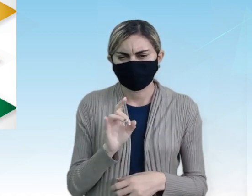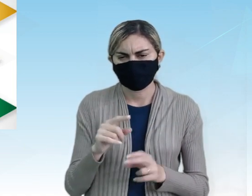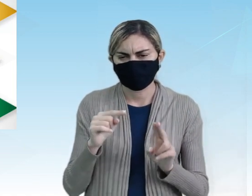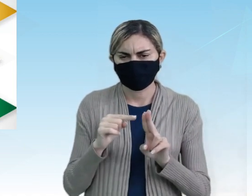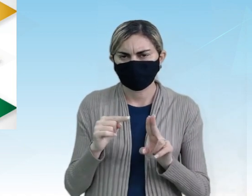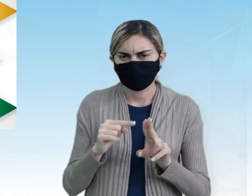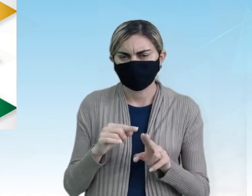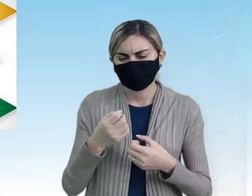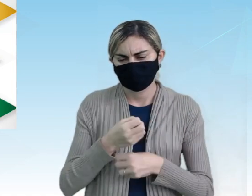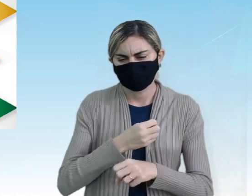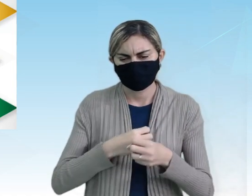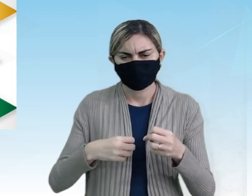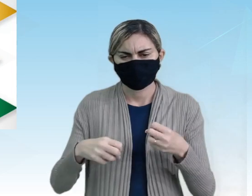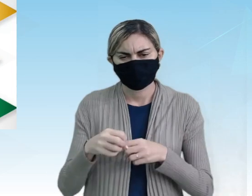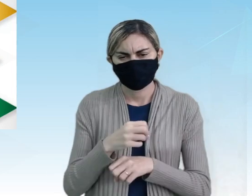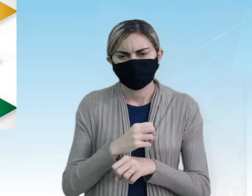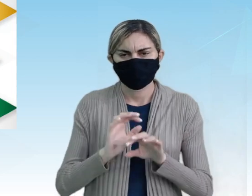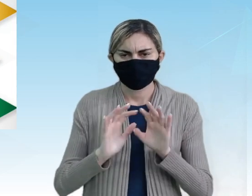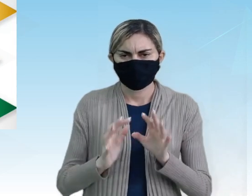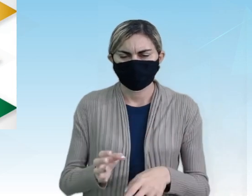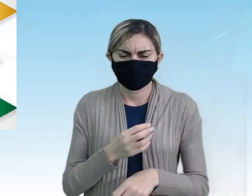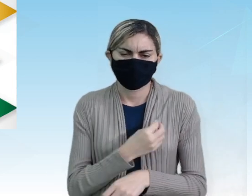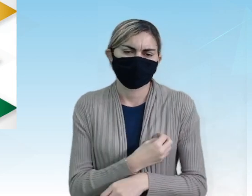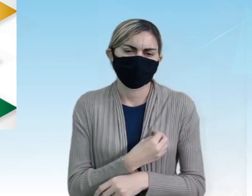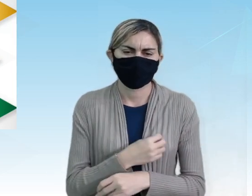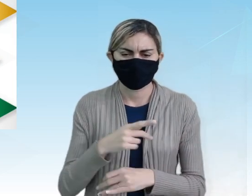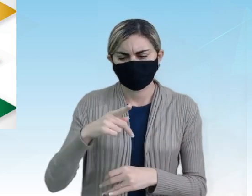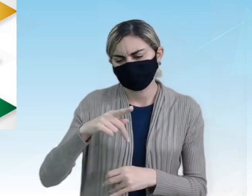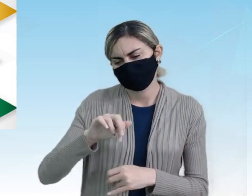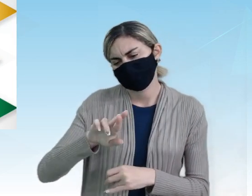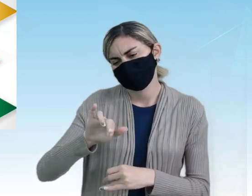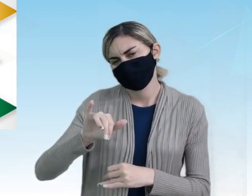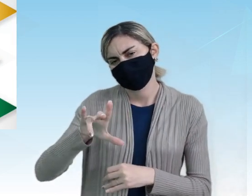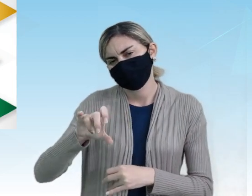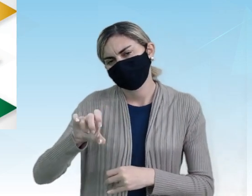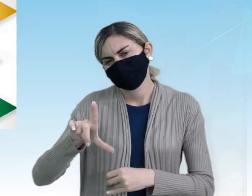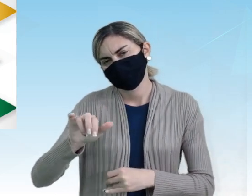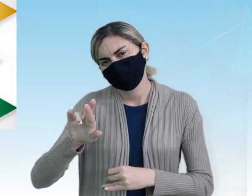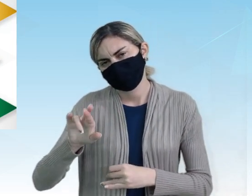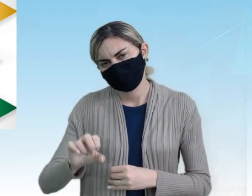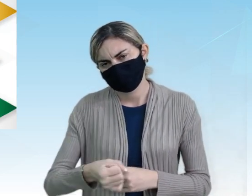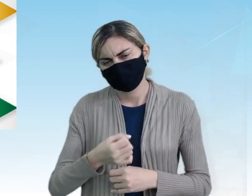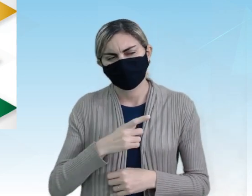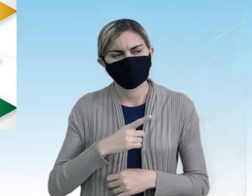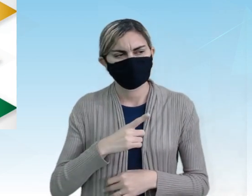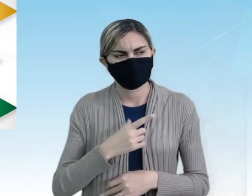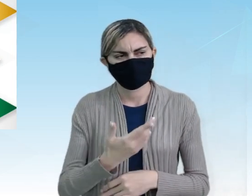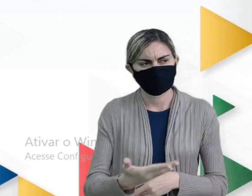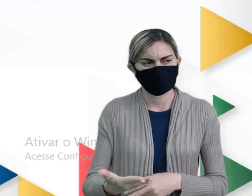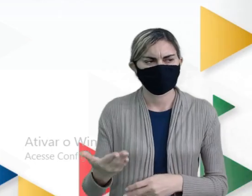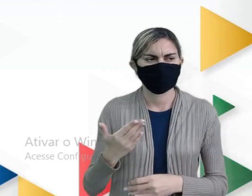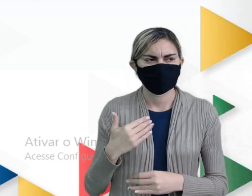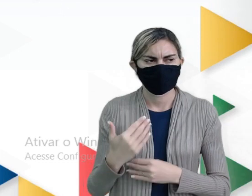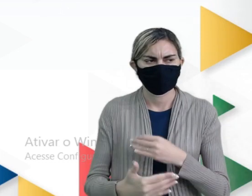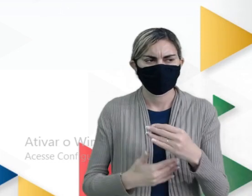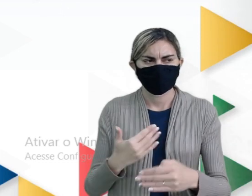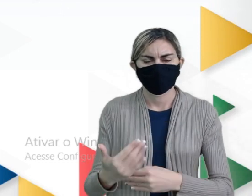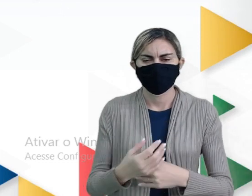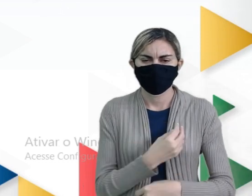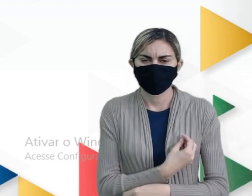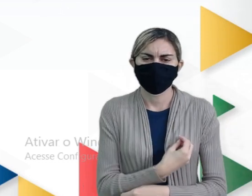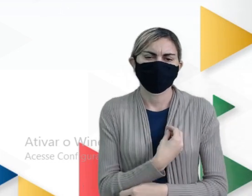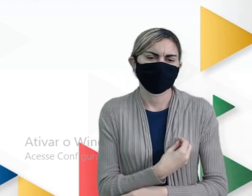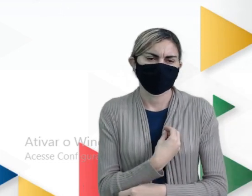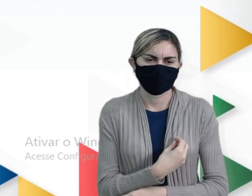única célula. Já os seres que são pluricelulares, a gente tem aí o desenvolvimento dos seres